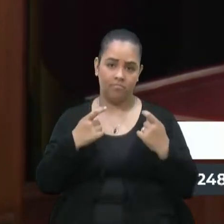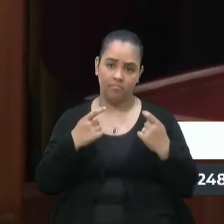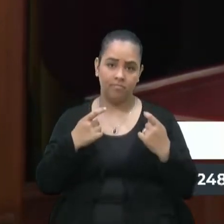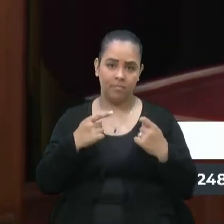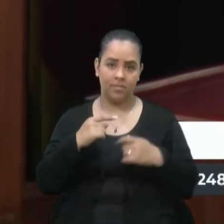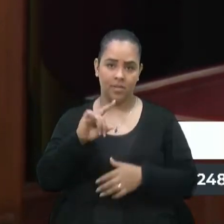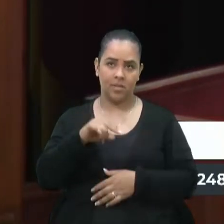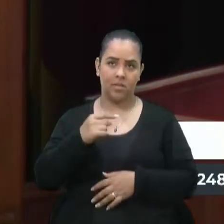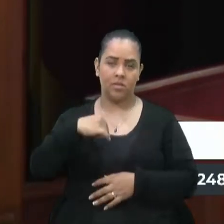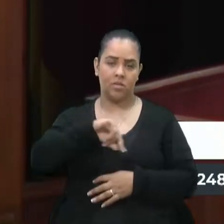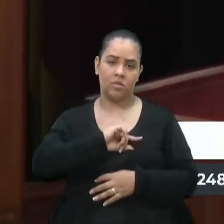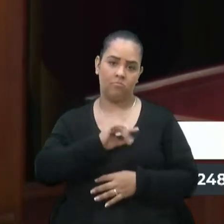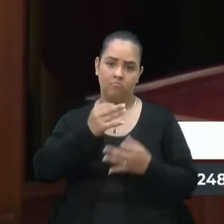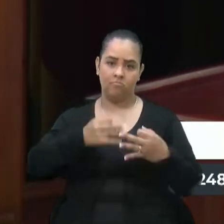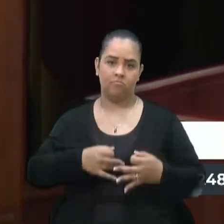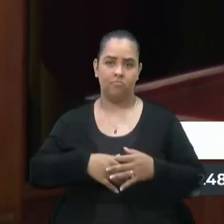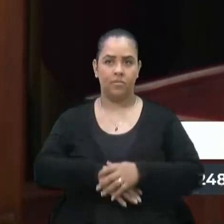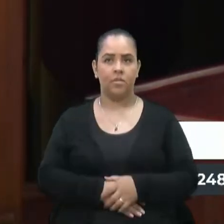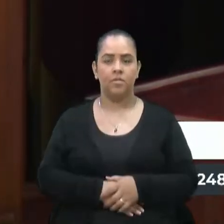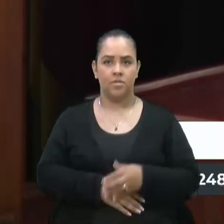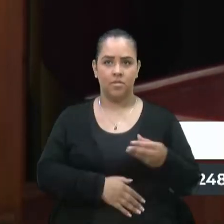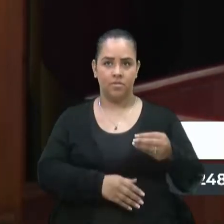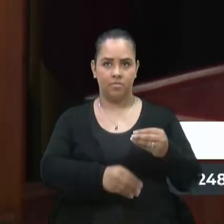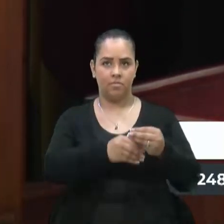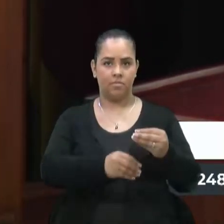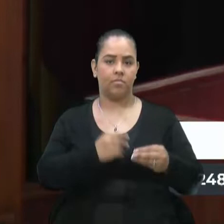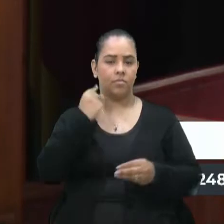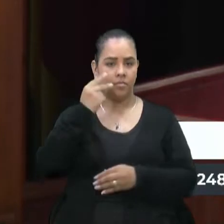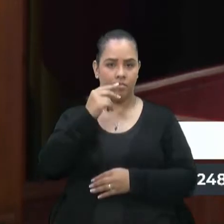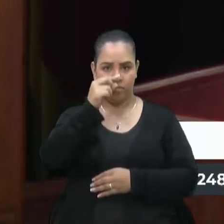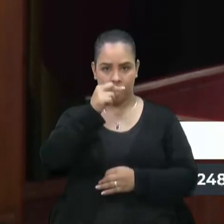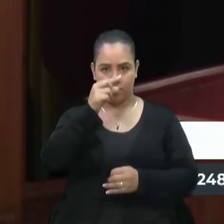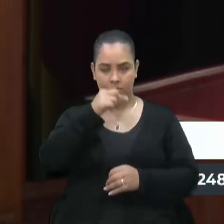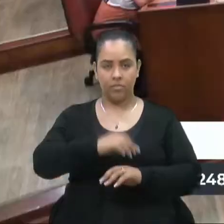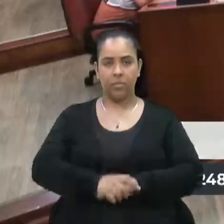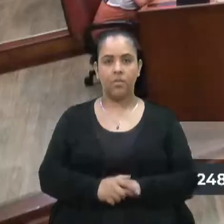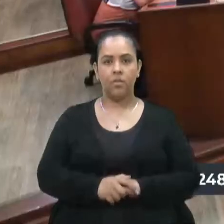nosso ideal. O seu à parte, vereador Sandro Fantinel.